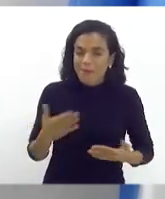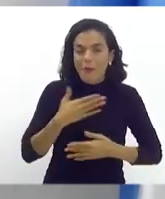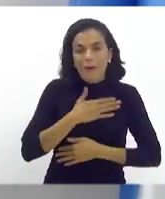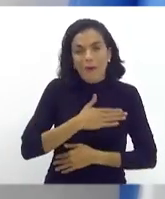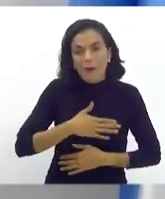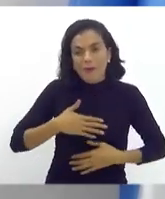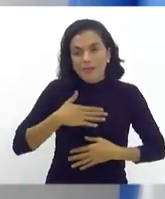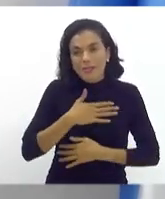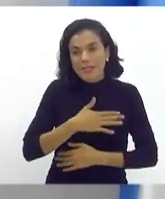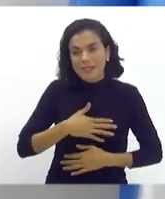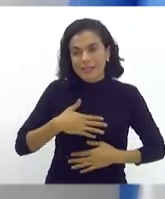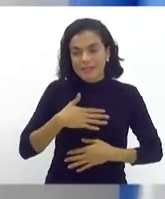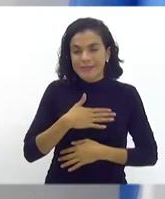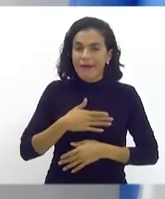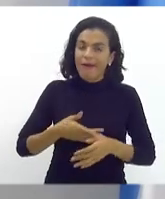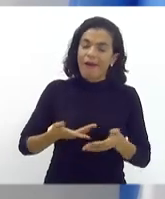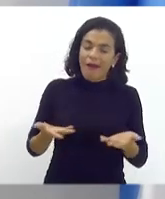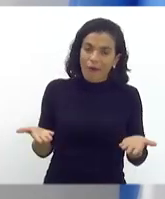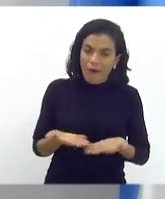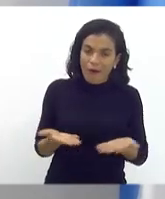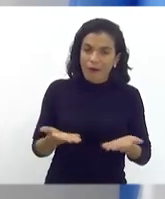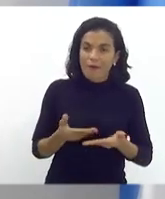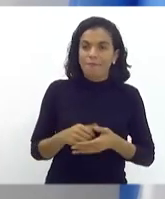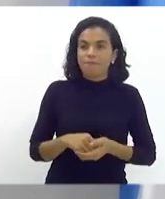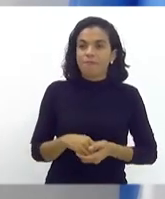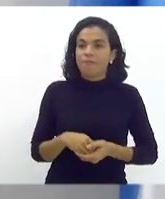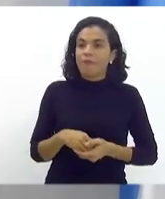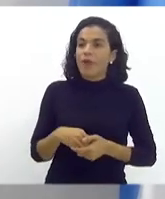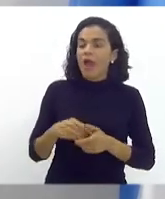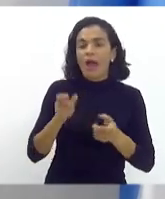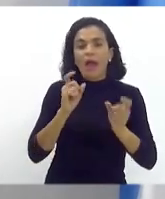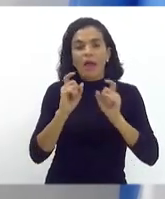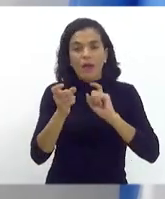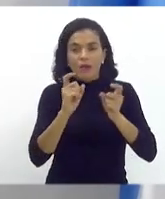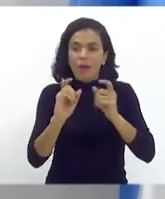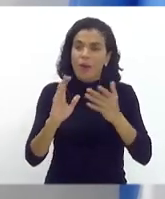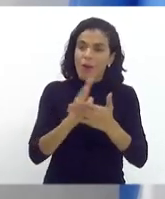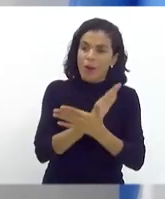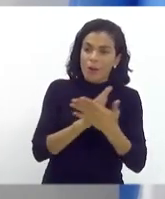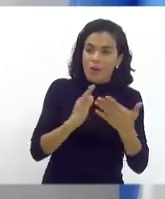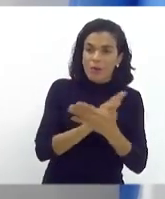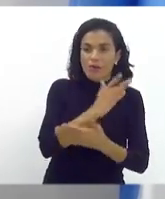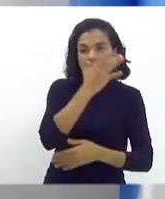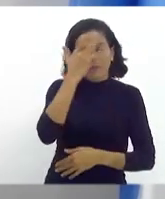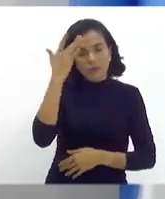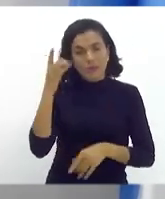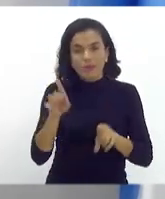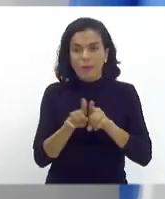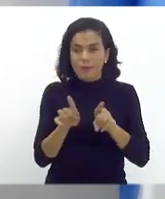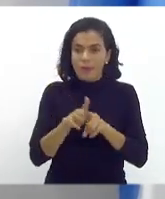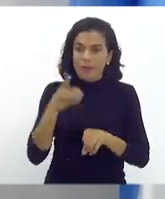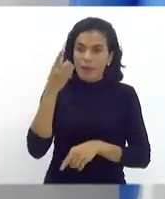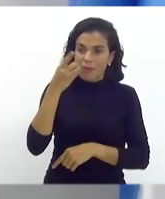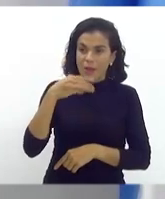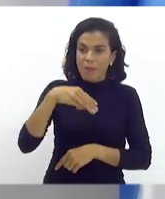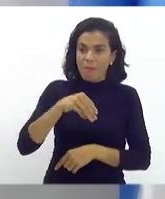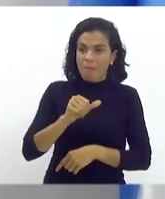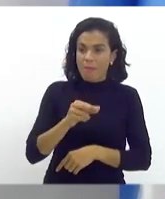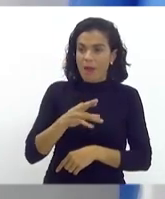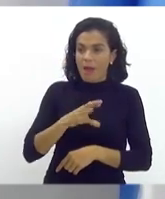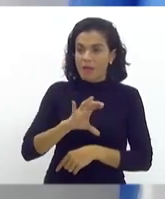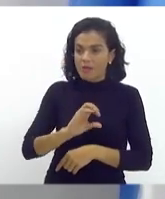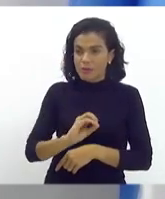só antes de terminar como nossas reuniões algumas pessoas né inclusive o deputado Márcio Gualberto